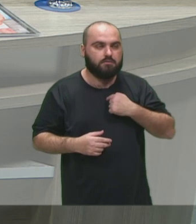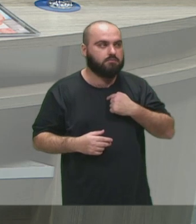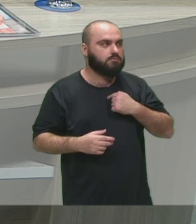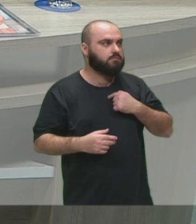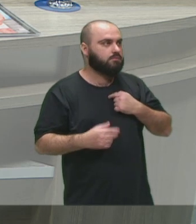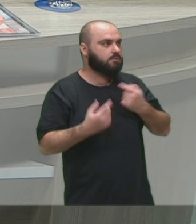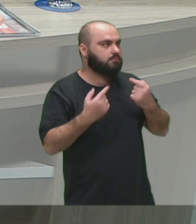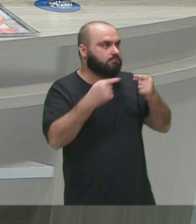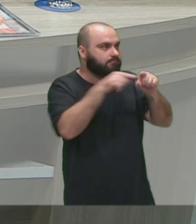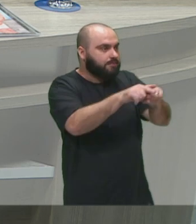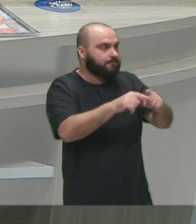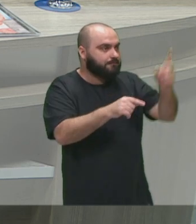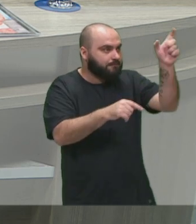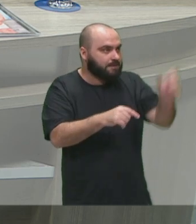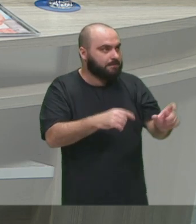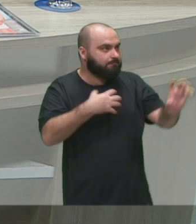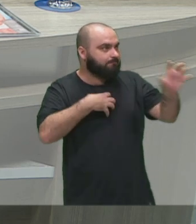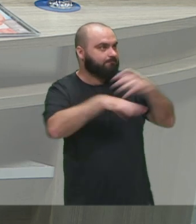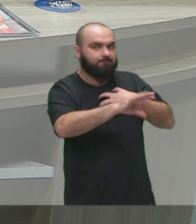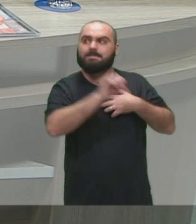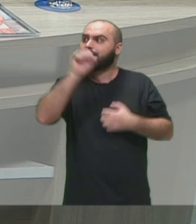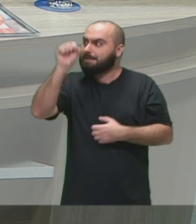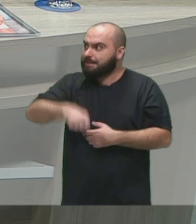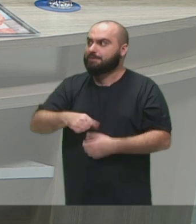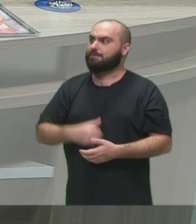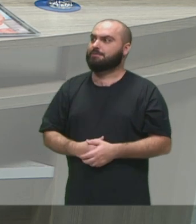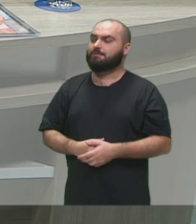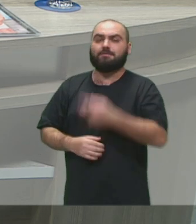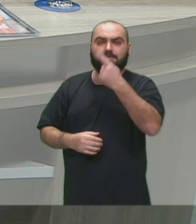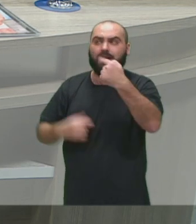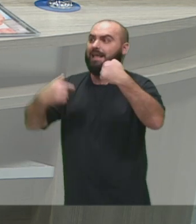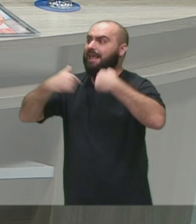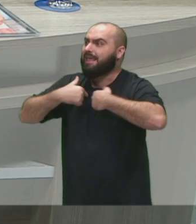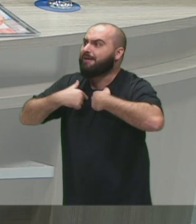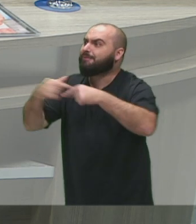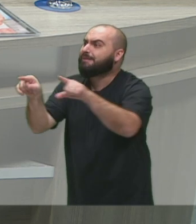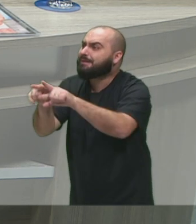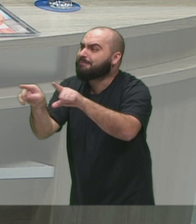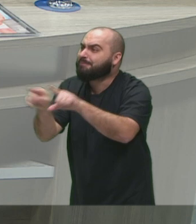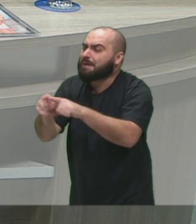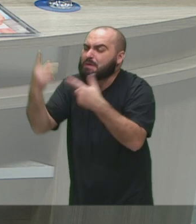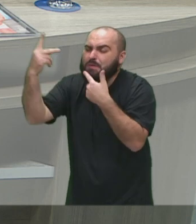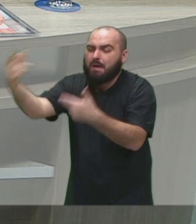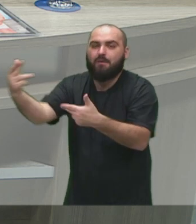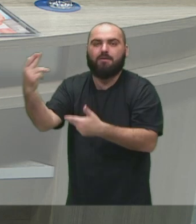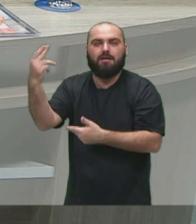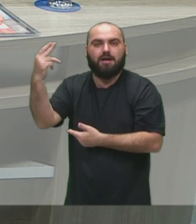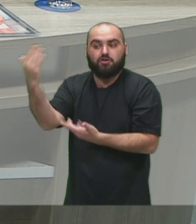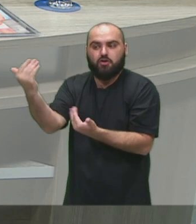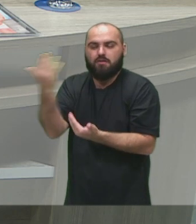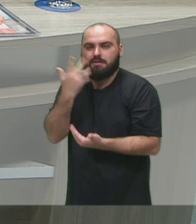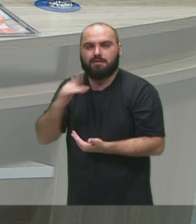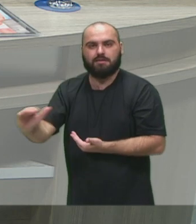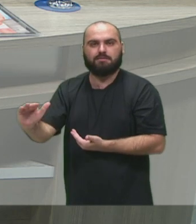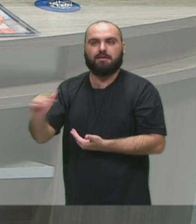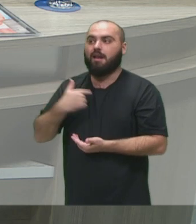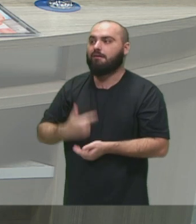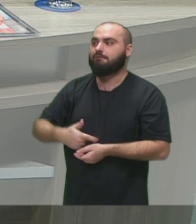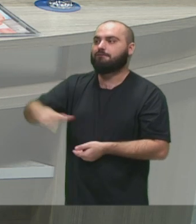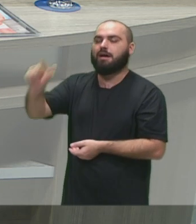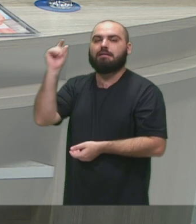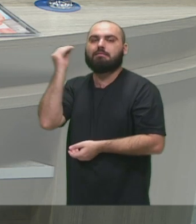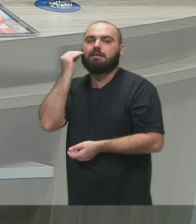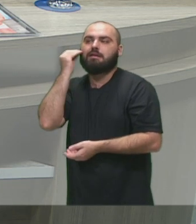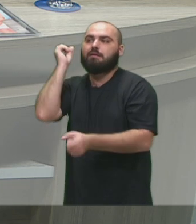se identificar com a minha fala. Ela diz, poxa, eu também estou passando por isso. Então, ela vai e busca ajuda, porque eu